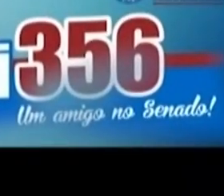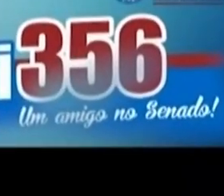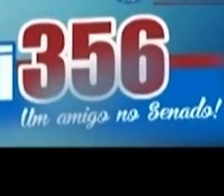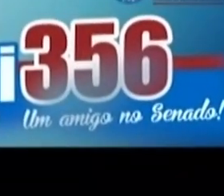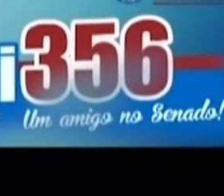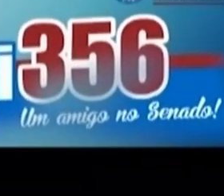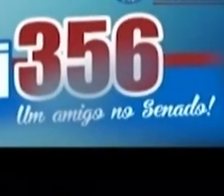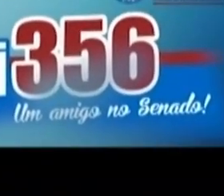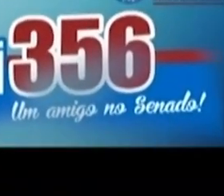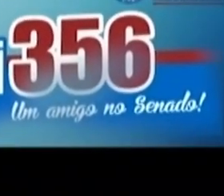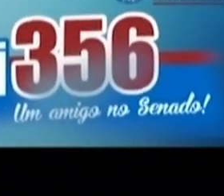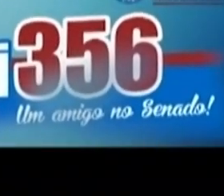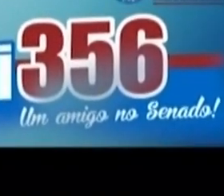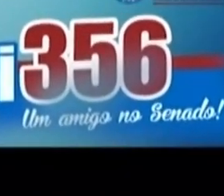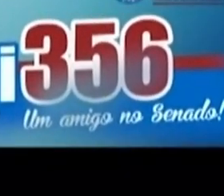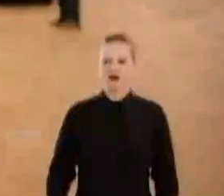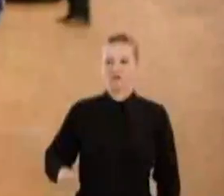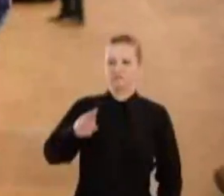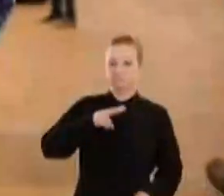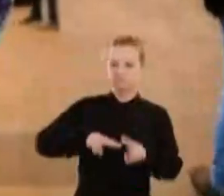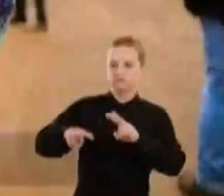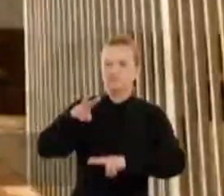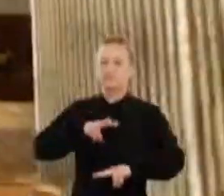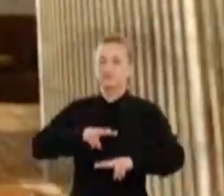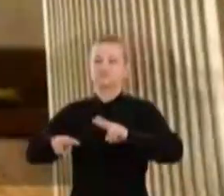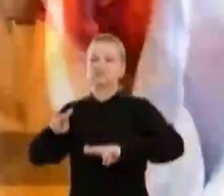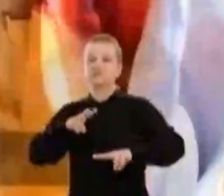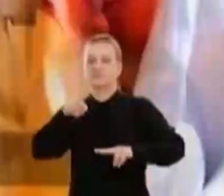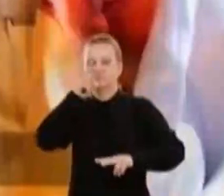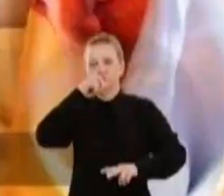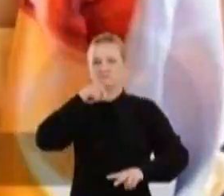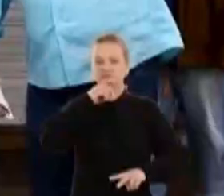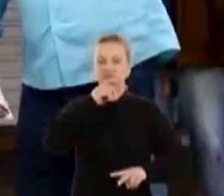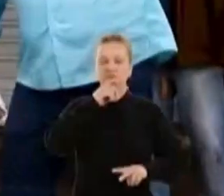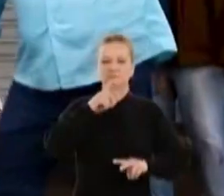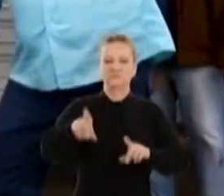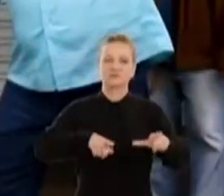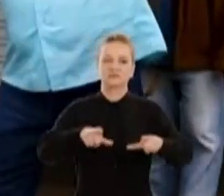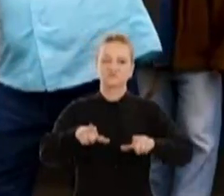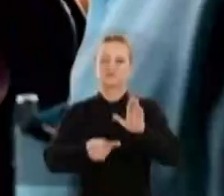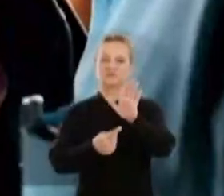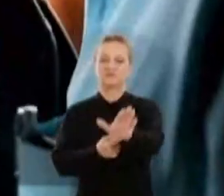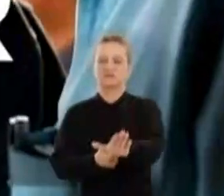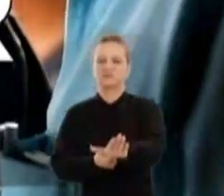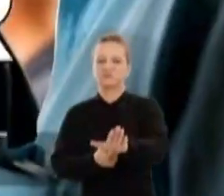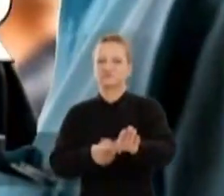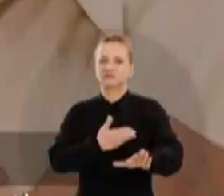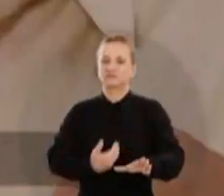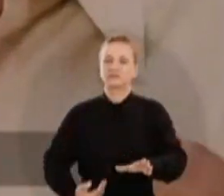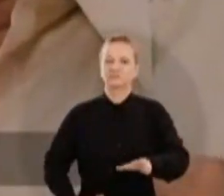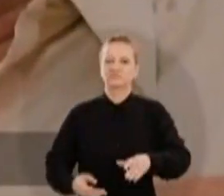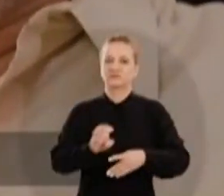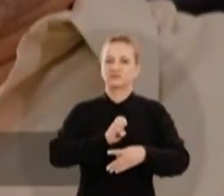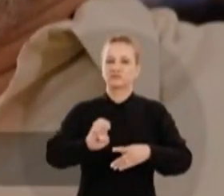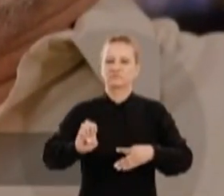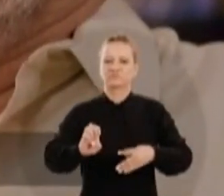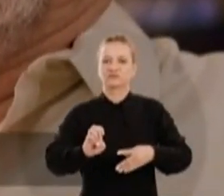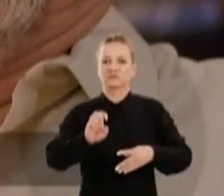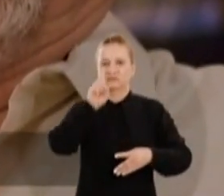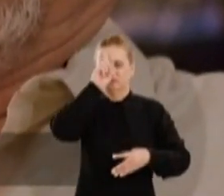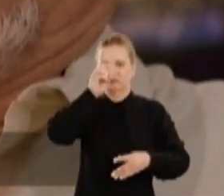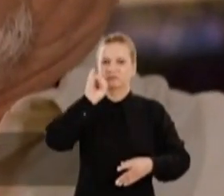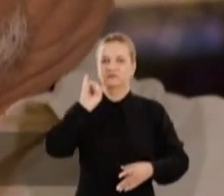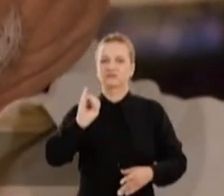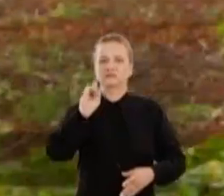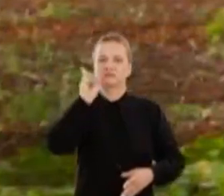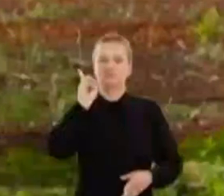Edinho é o nosso senador, Mato Grosso. Pra onde você olhar, o Zeca tem trabalho pra te mostrar. Quando Zeca do PT